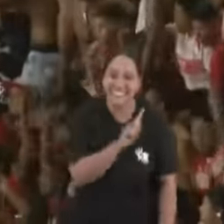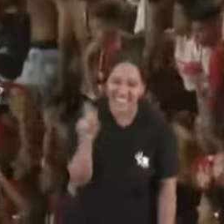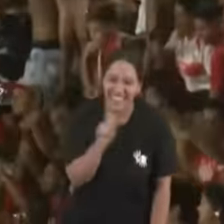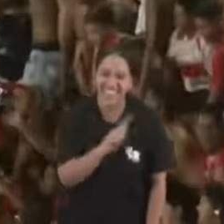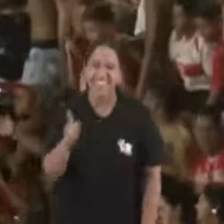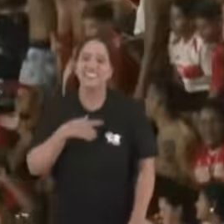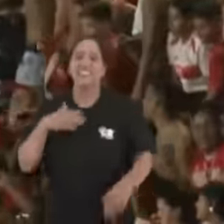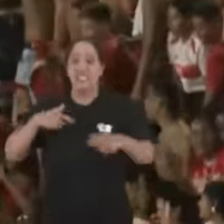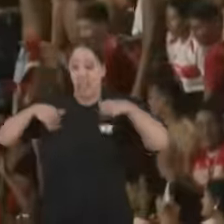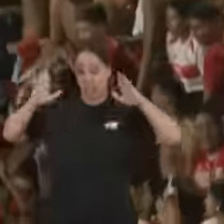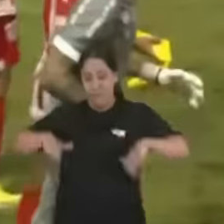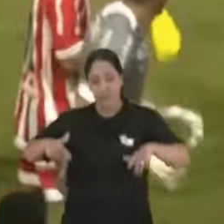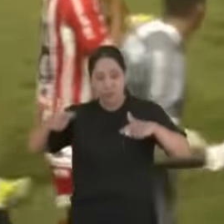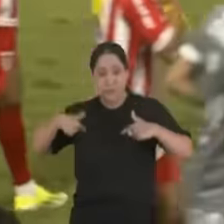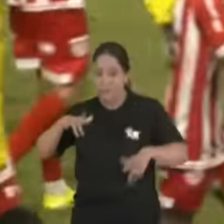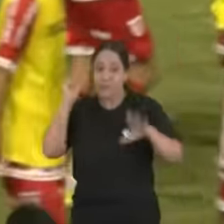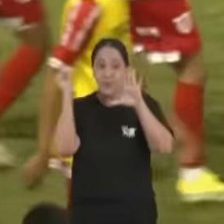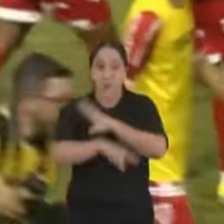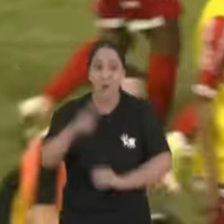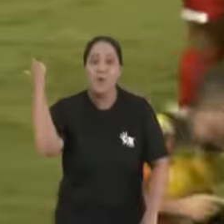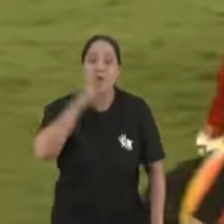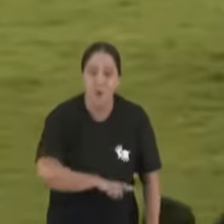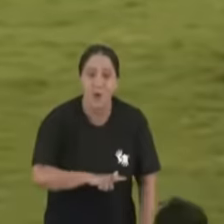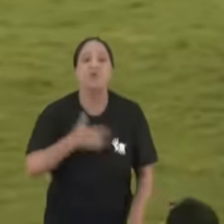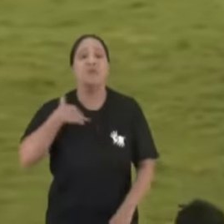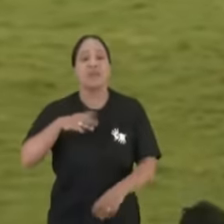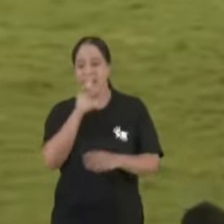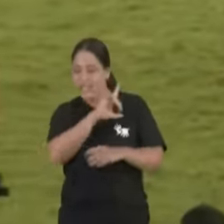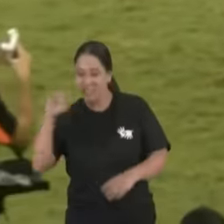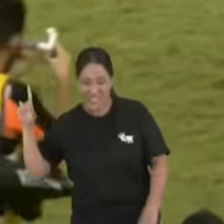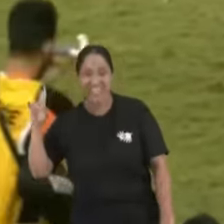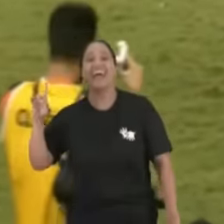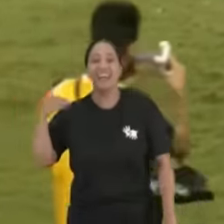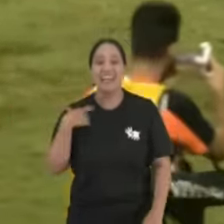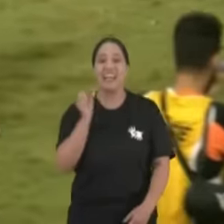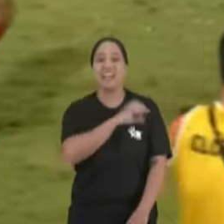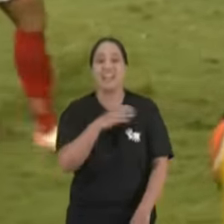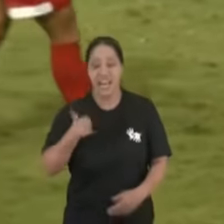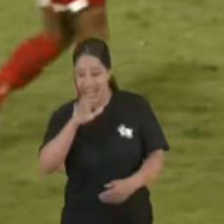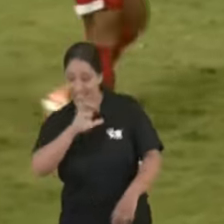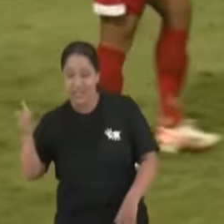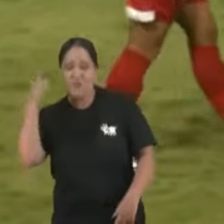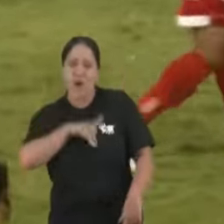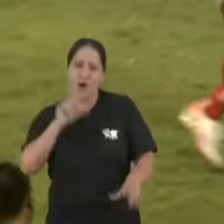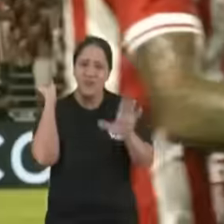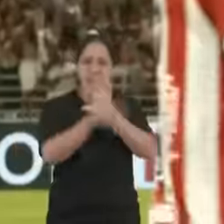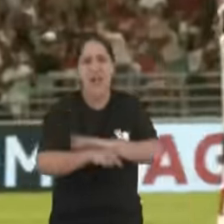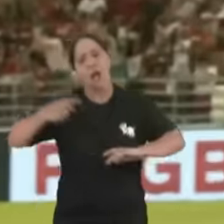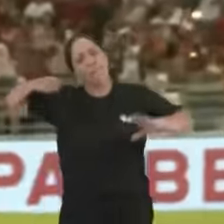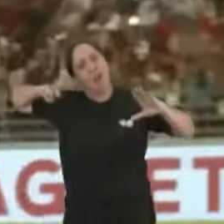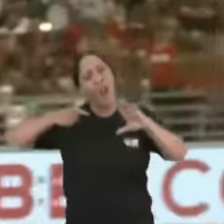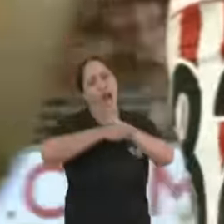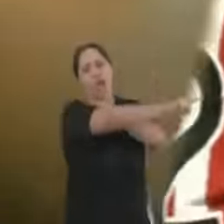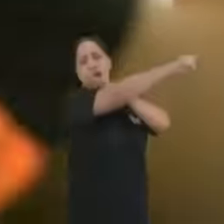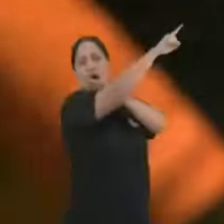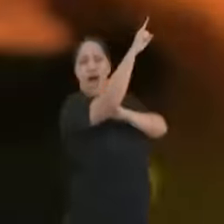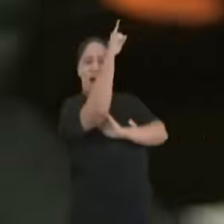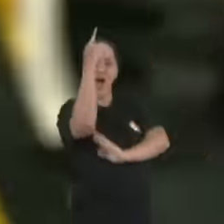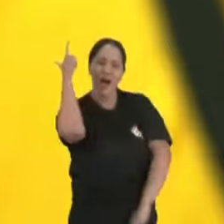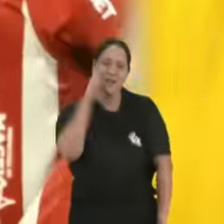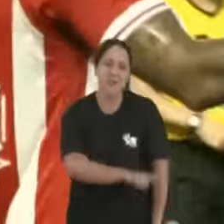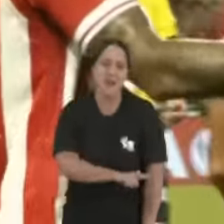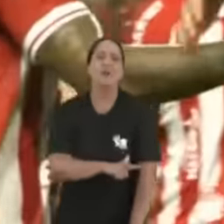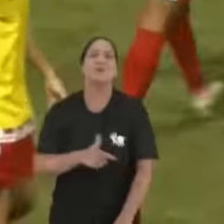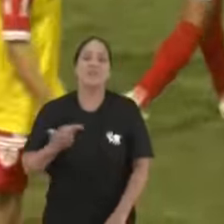área, saiu levando todo mundo, encontrando o Matheus Ribeiro na penetração pelo lado esquerdo para finalizar para o fundo da malha do